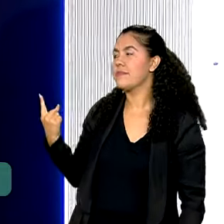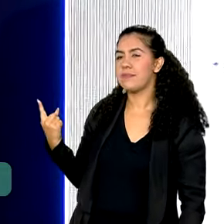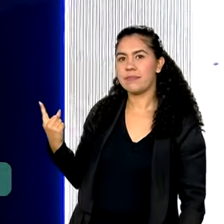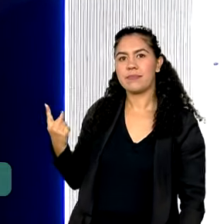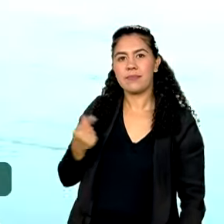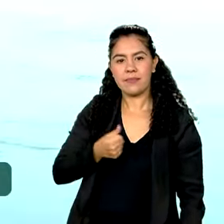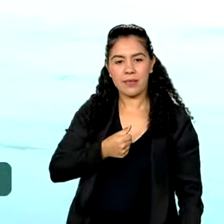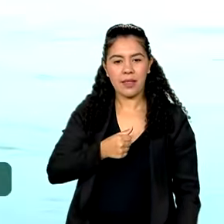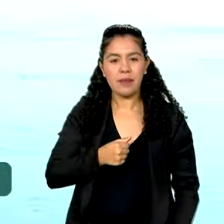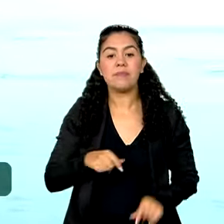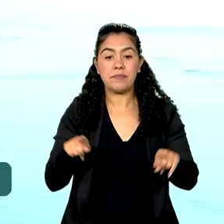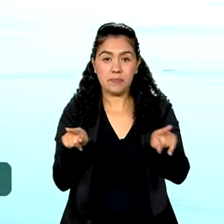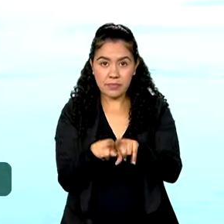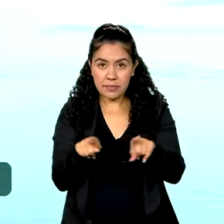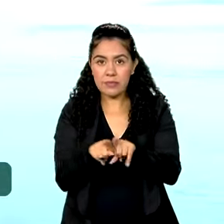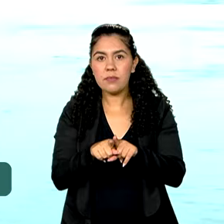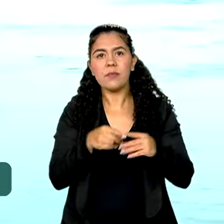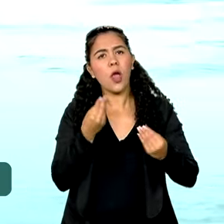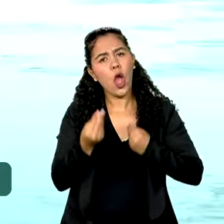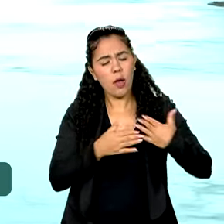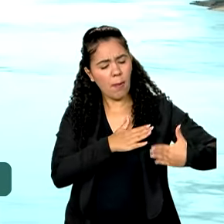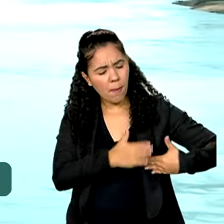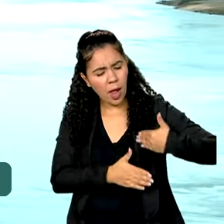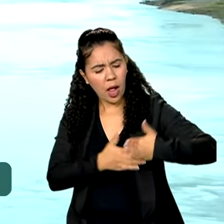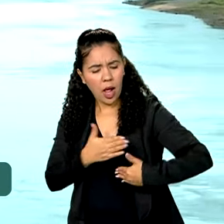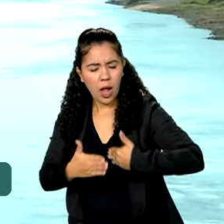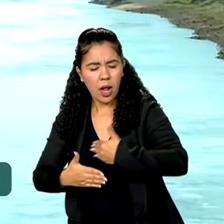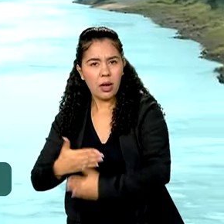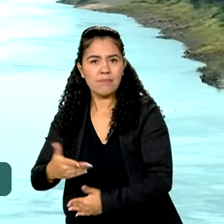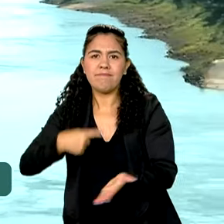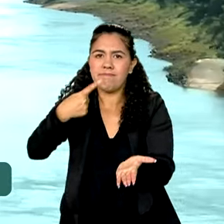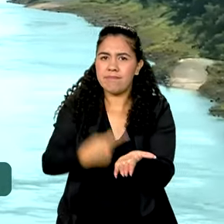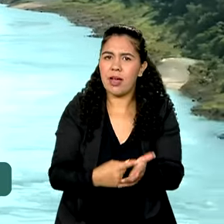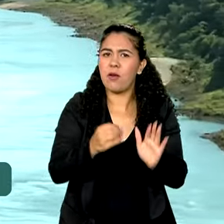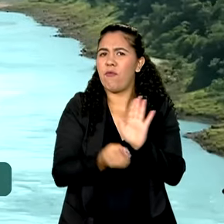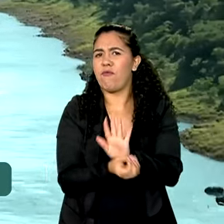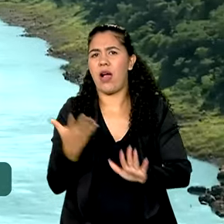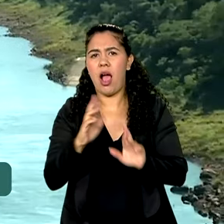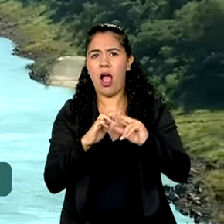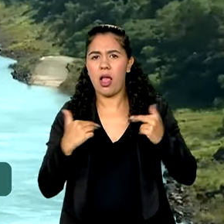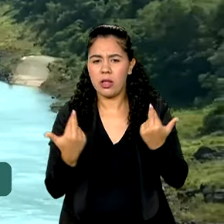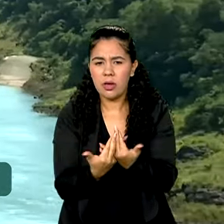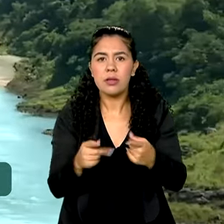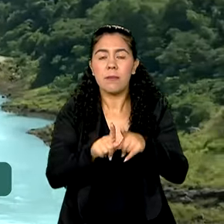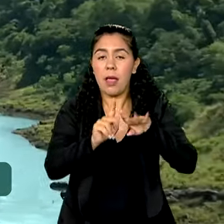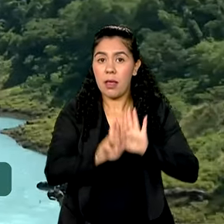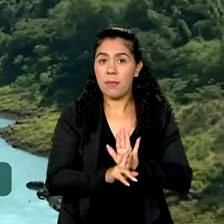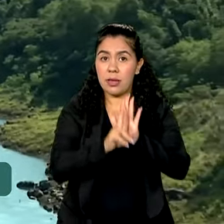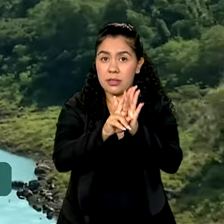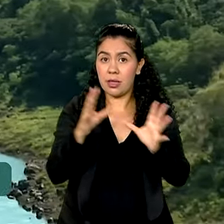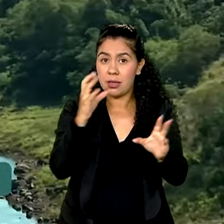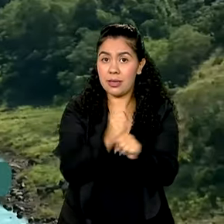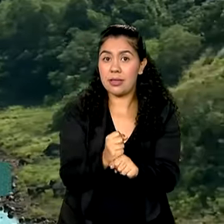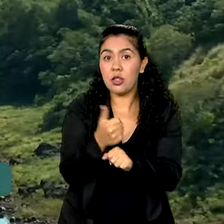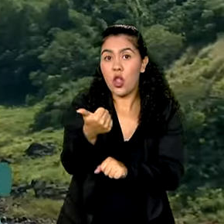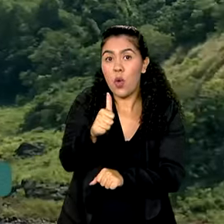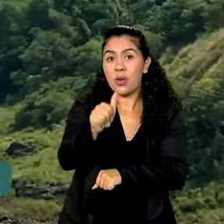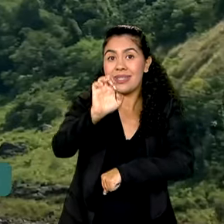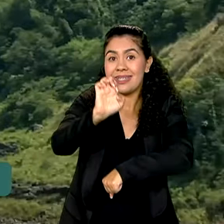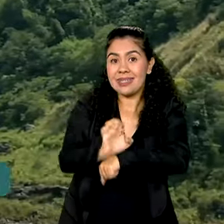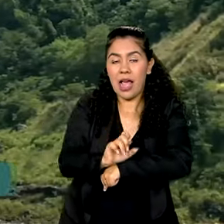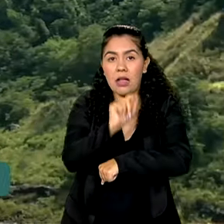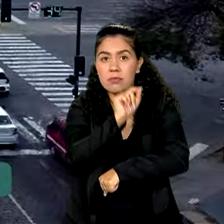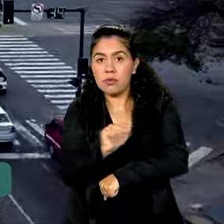Simone Tebet. Nesse processo, foram realizadas reuniões com representantes dos 11 estados brasileiros que